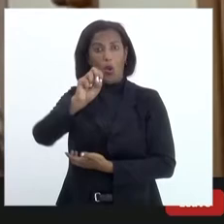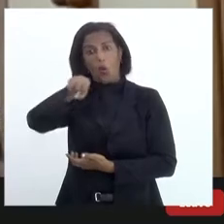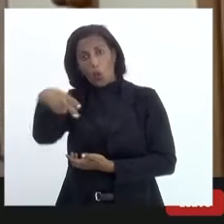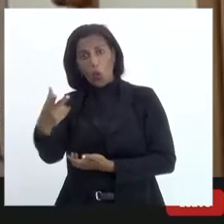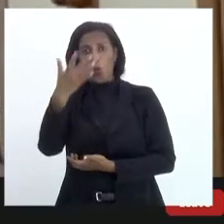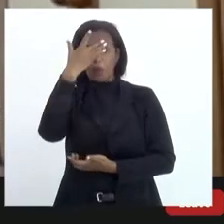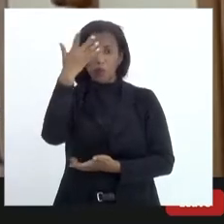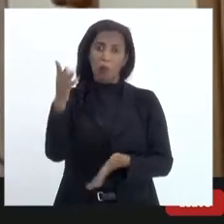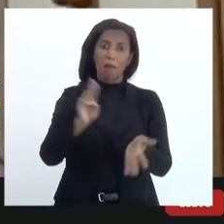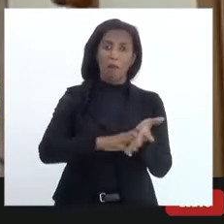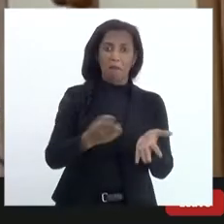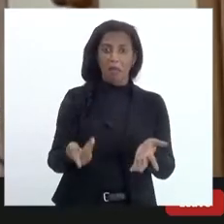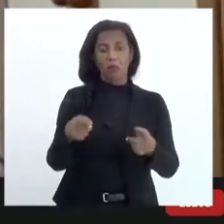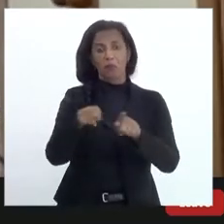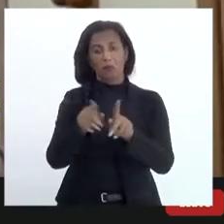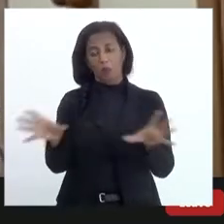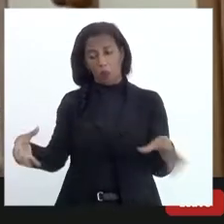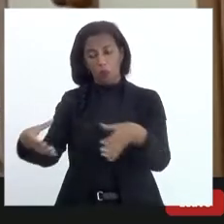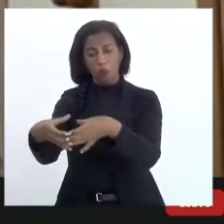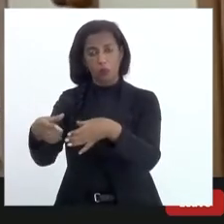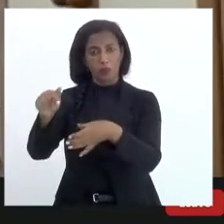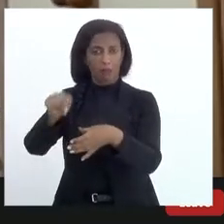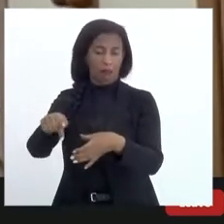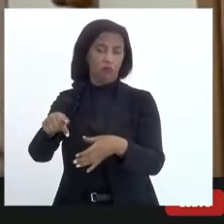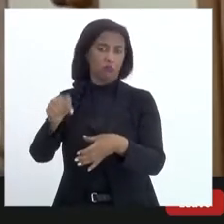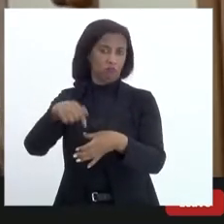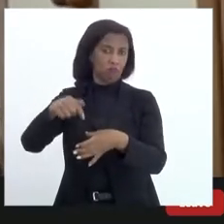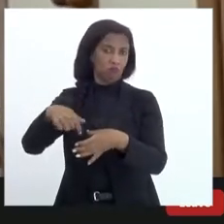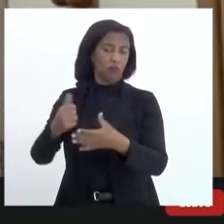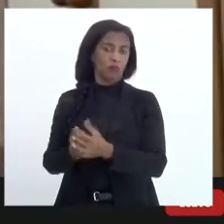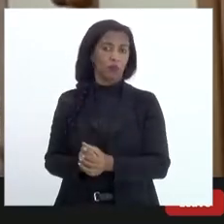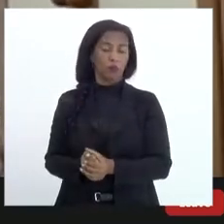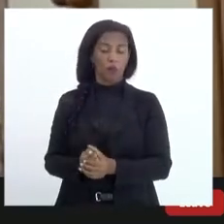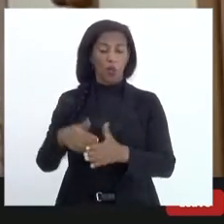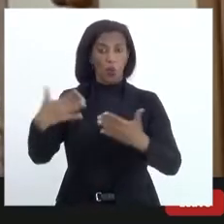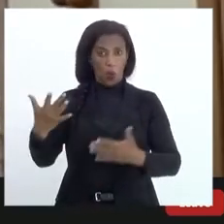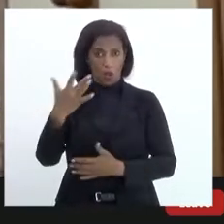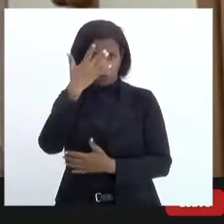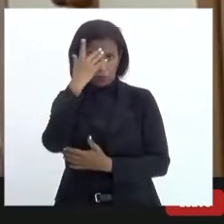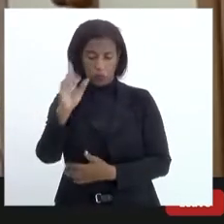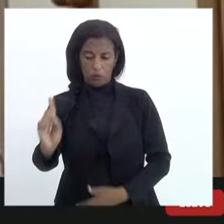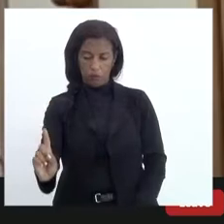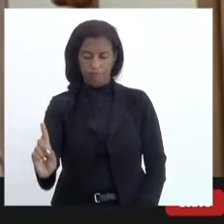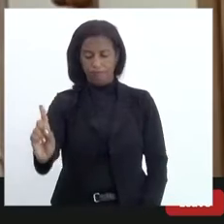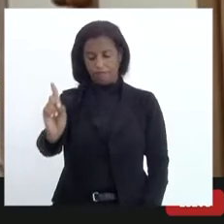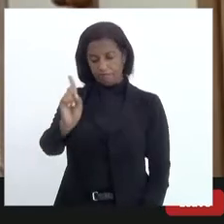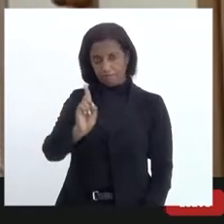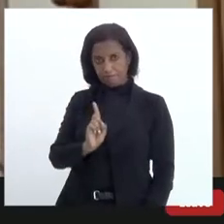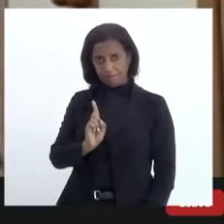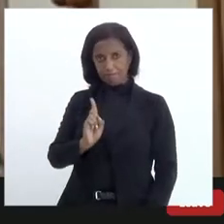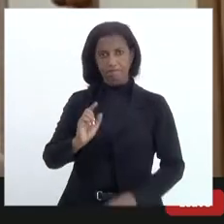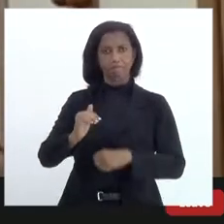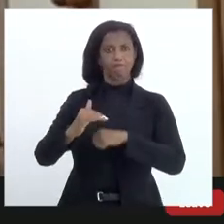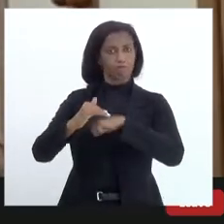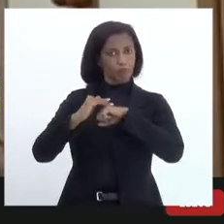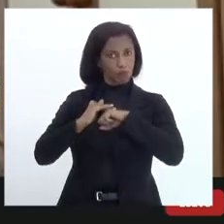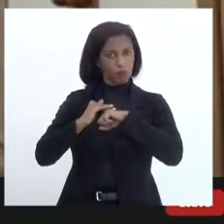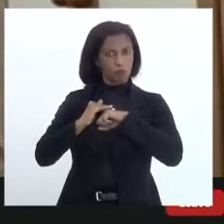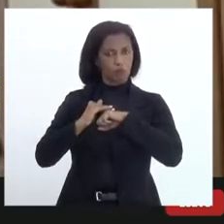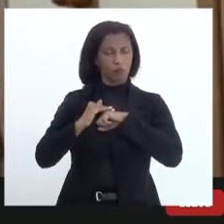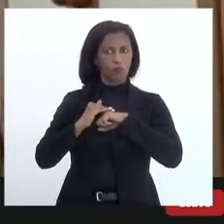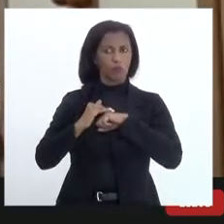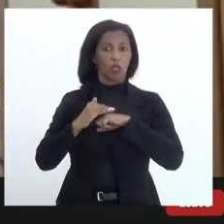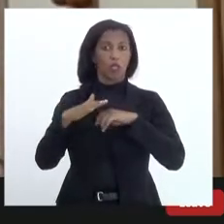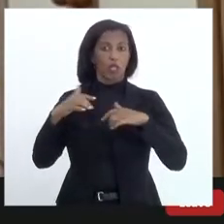né, o membro daquela comunidade religiosa. Quando nós somos procurados, eu posso afirmar assim, nesse 1 ano